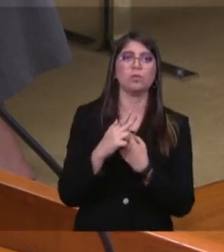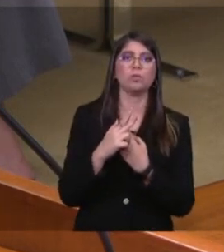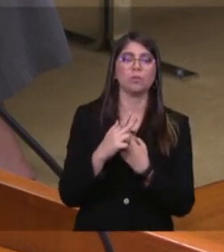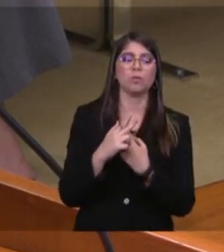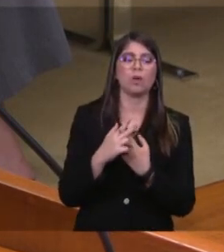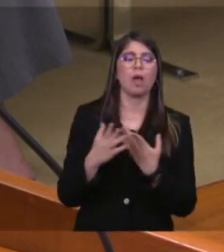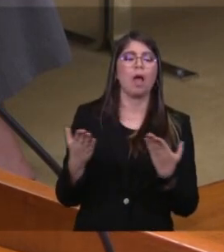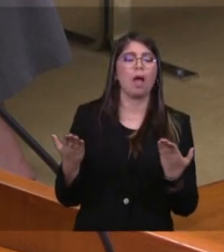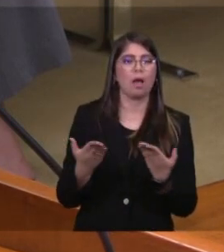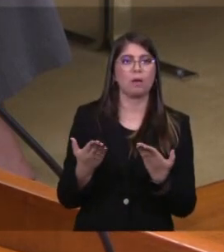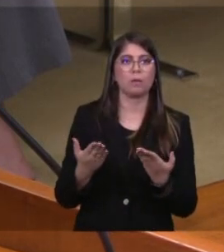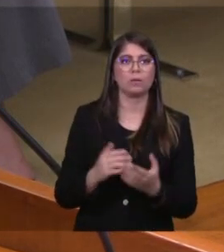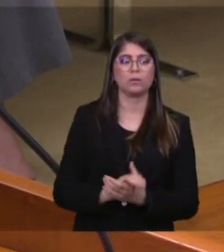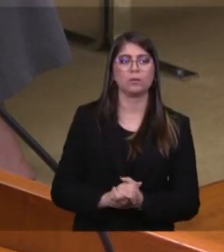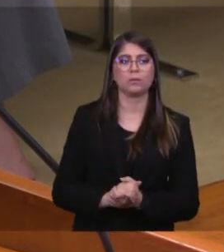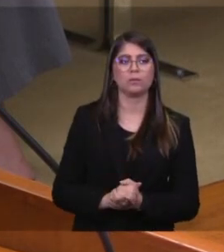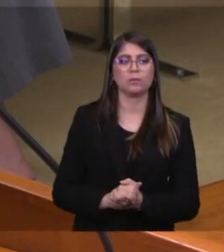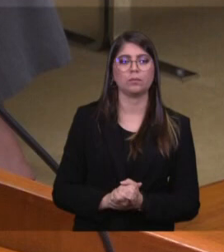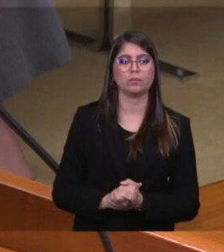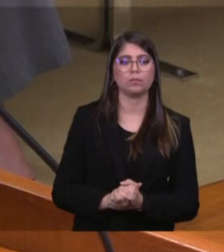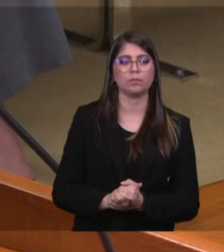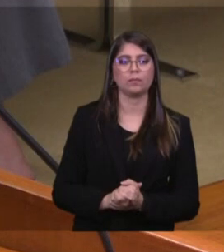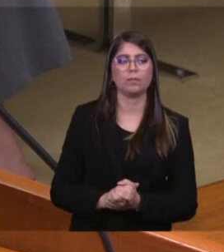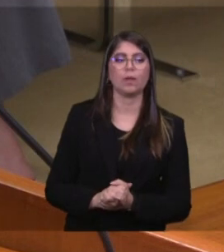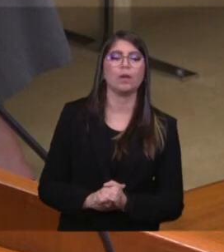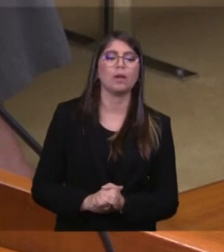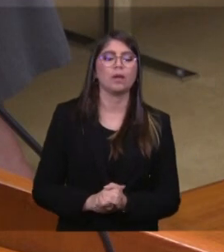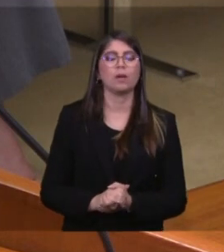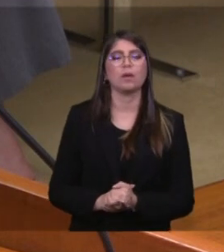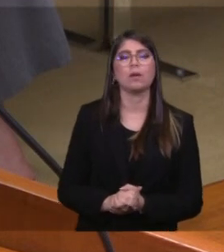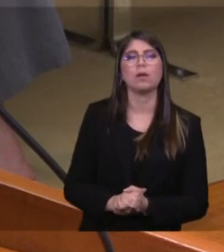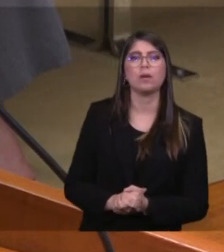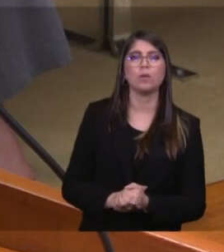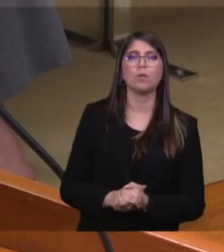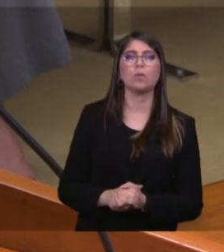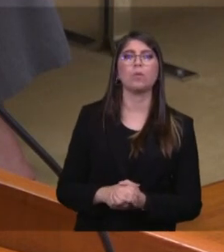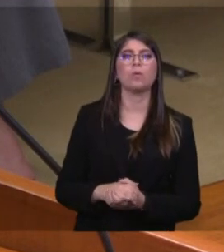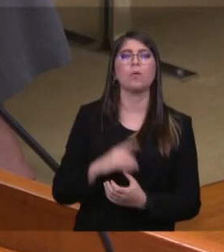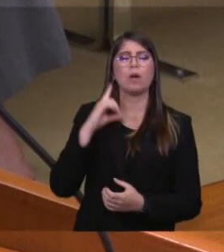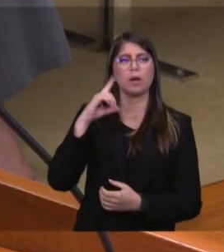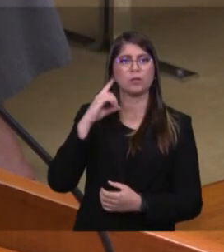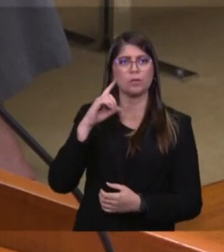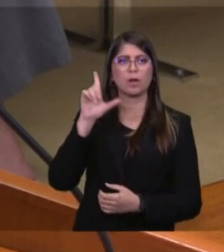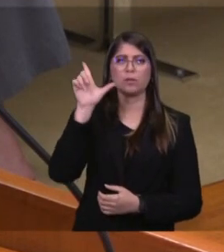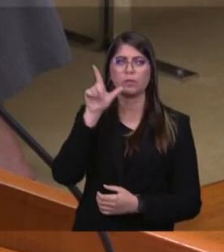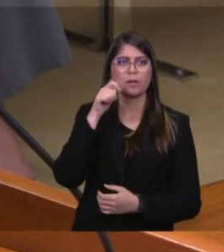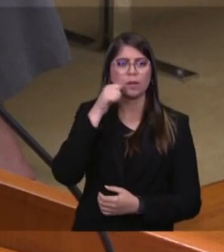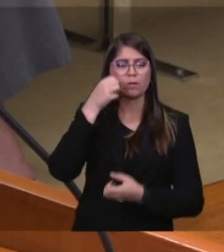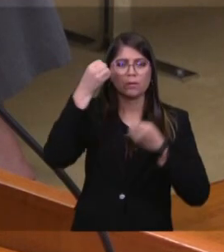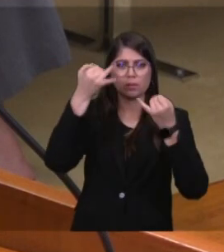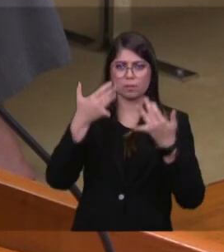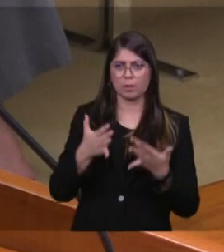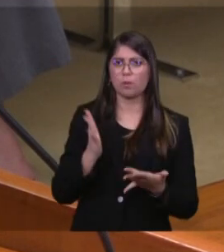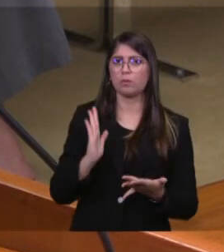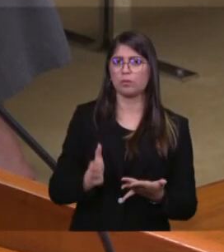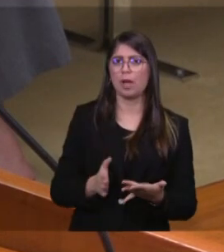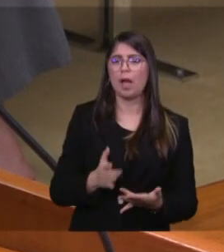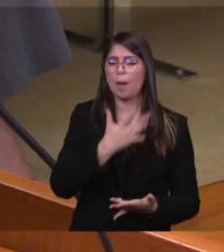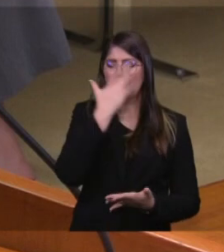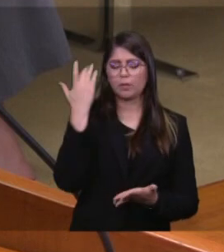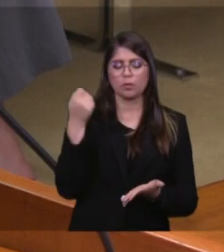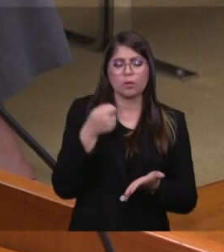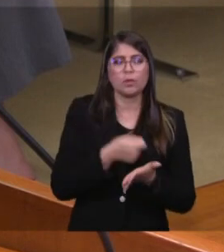da receita tributária. Como dito pelo nosso colega de Alagoas, o contribuinte, quando ele